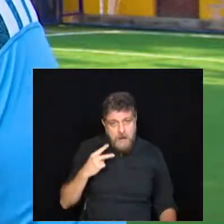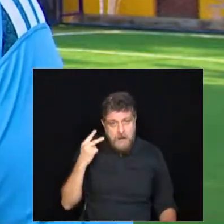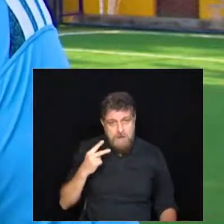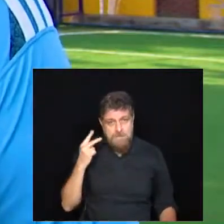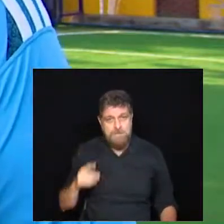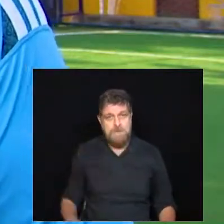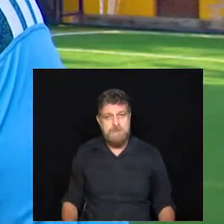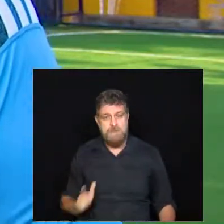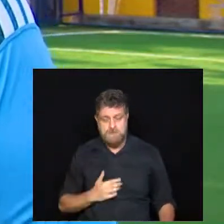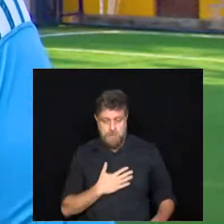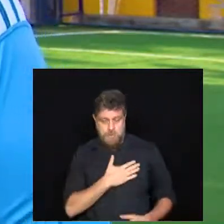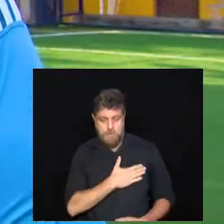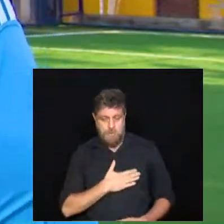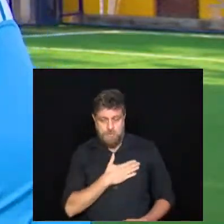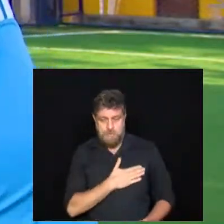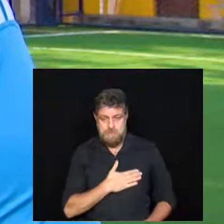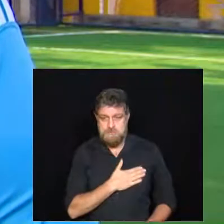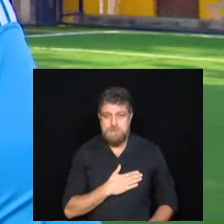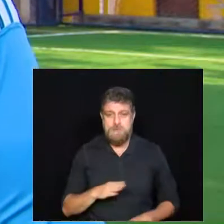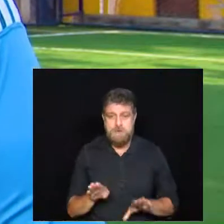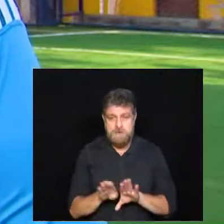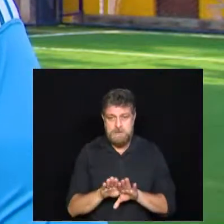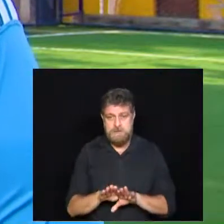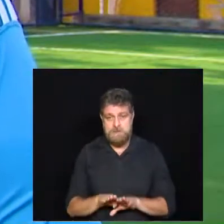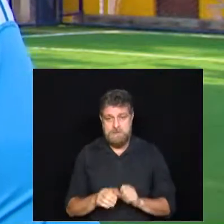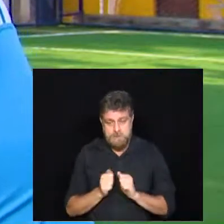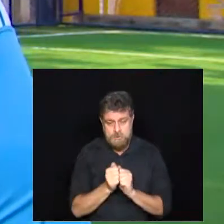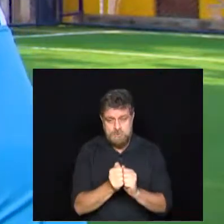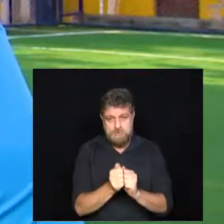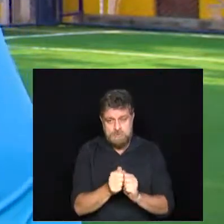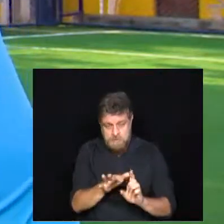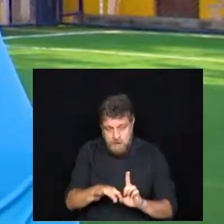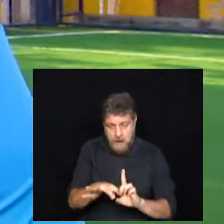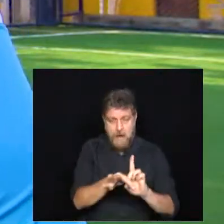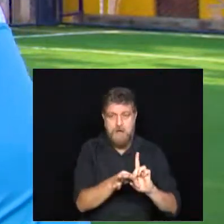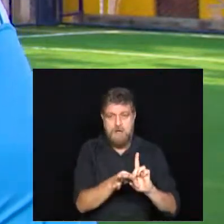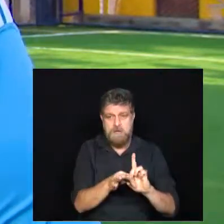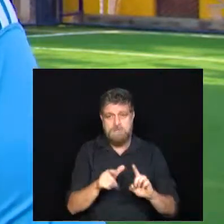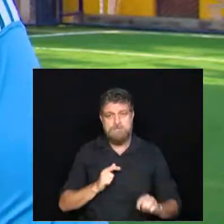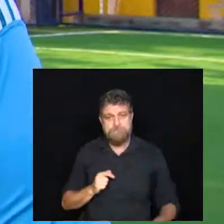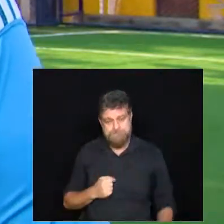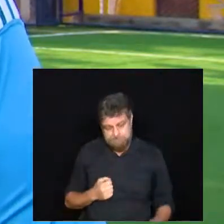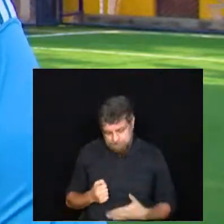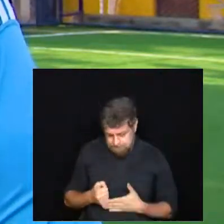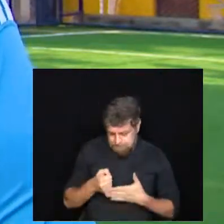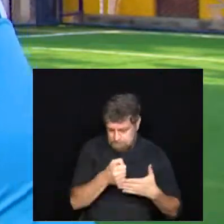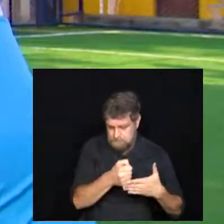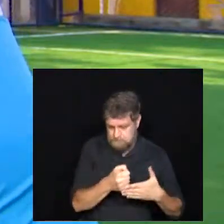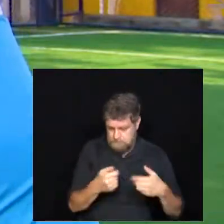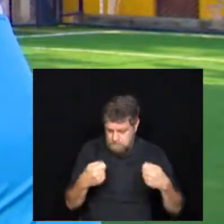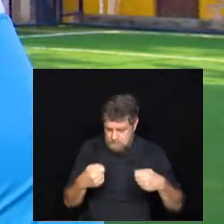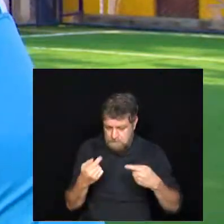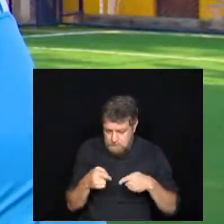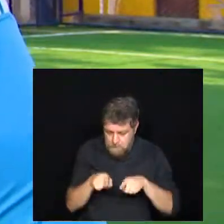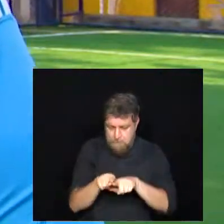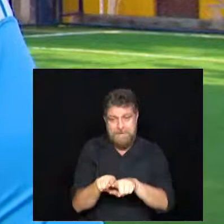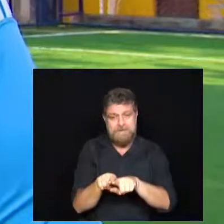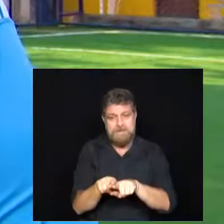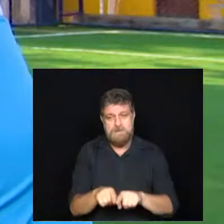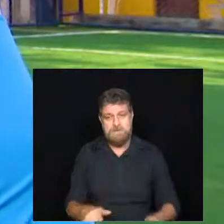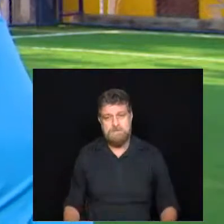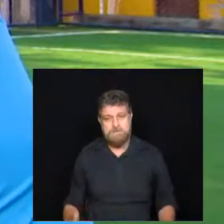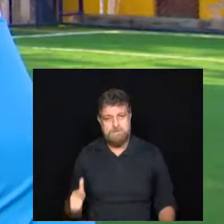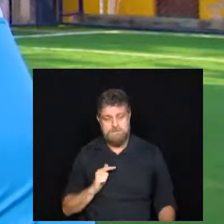assistiu, gostou. Agora tá vindo com a gente aí. Vai somar muito, com certeza. A gente sempre precisou de um parceiro